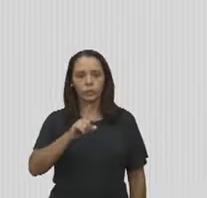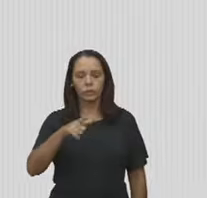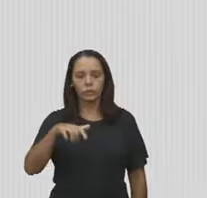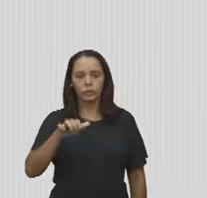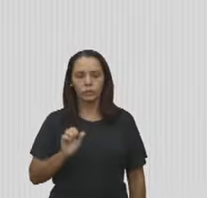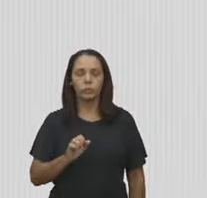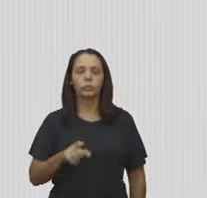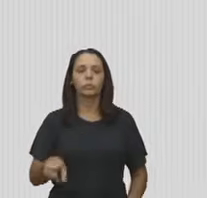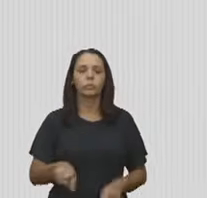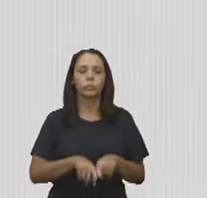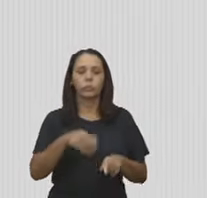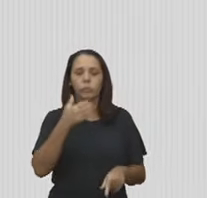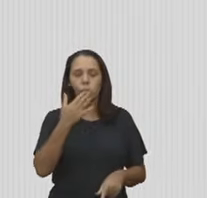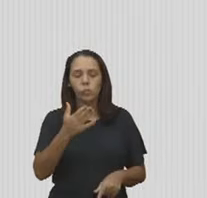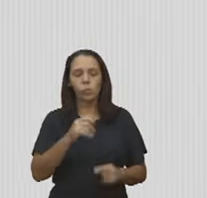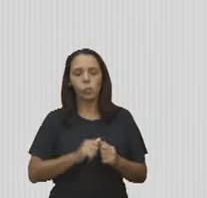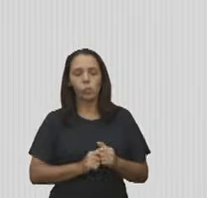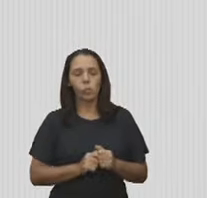pediu apuração